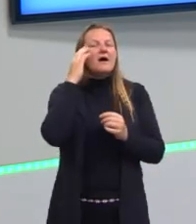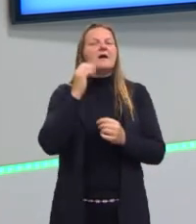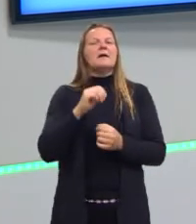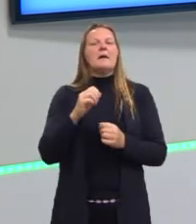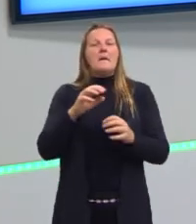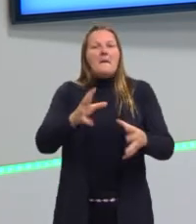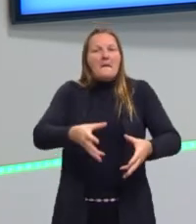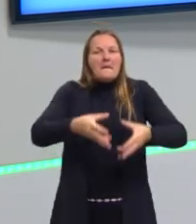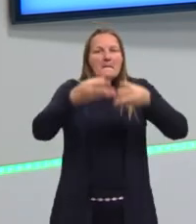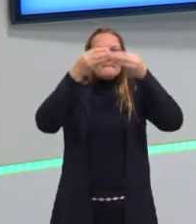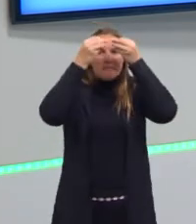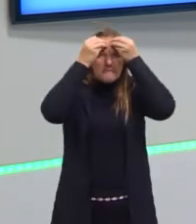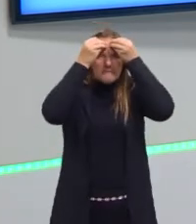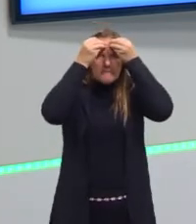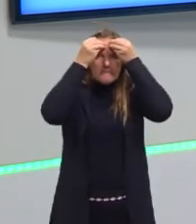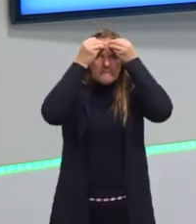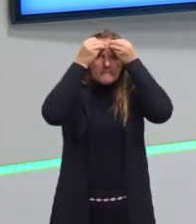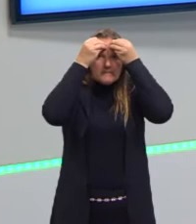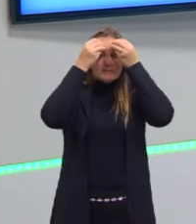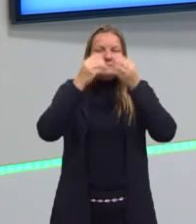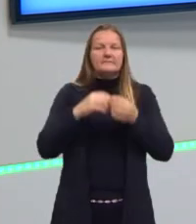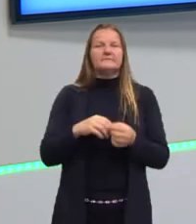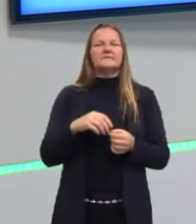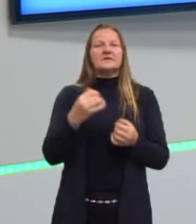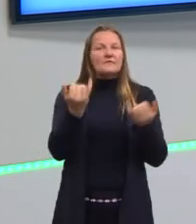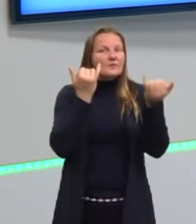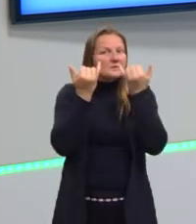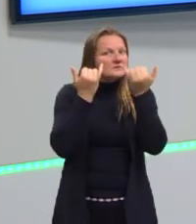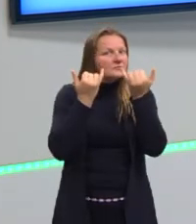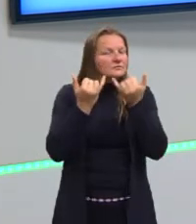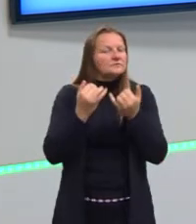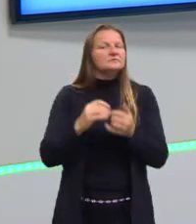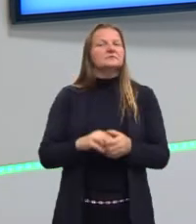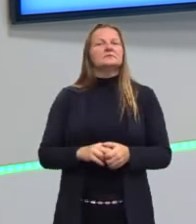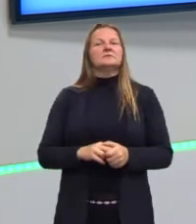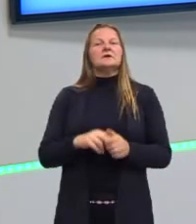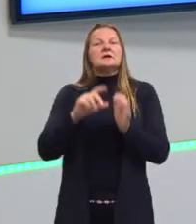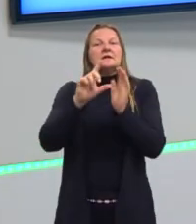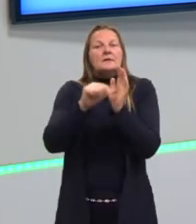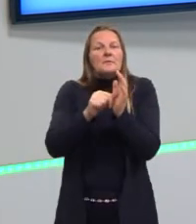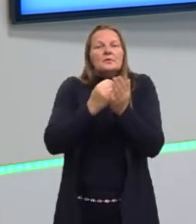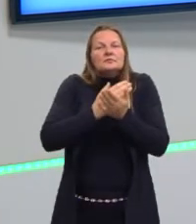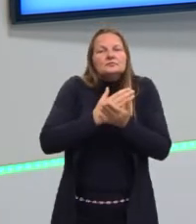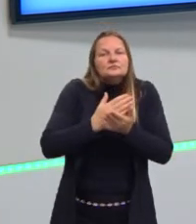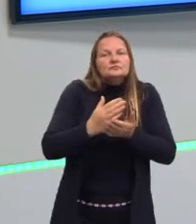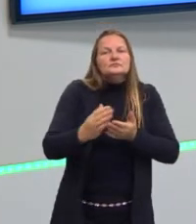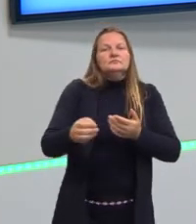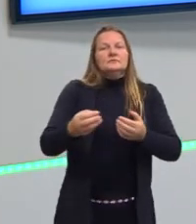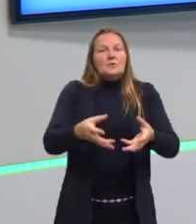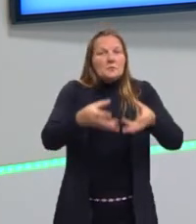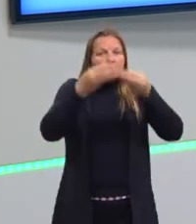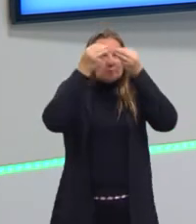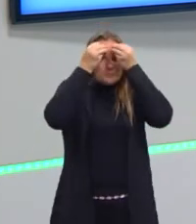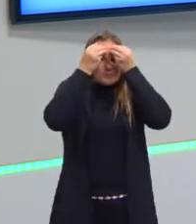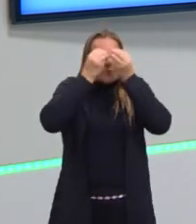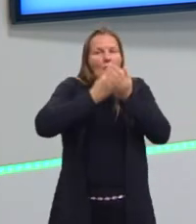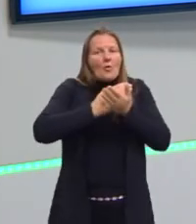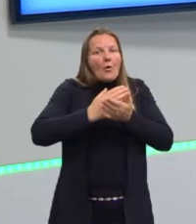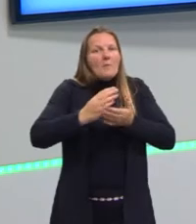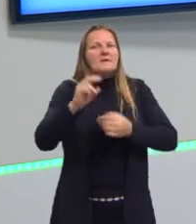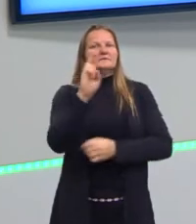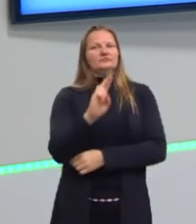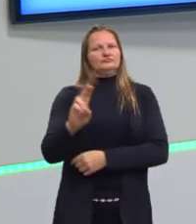me apropriei dessas informações e a partir dessa apropriação das informações